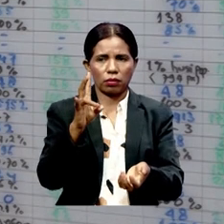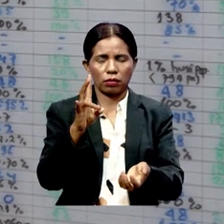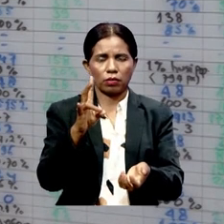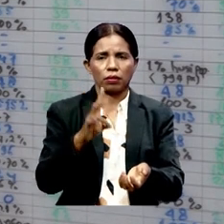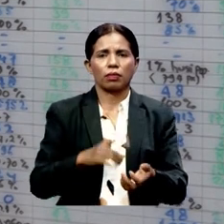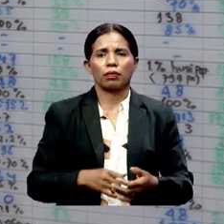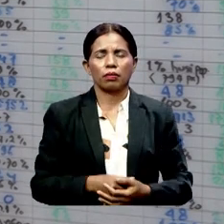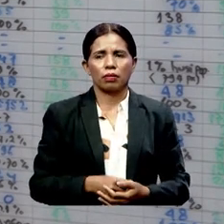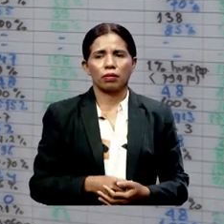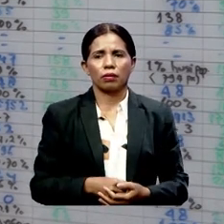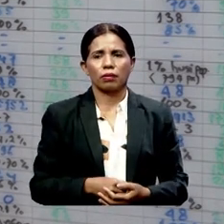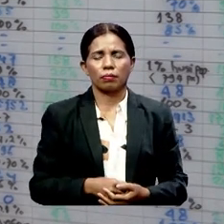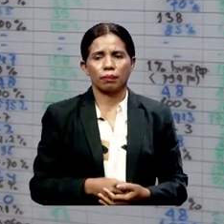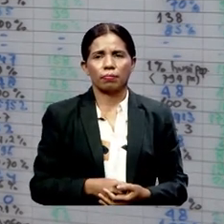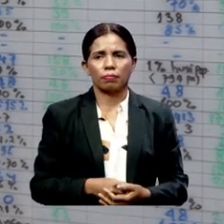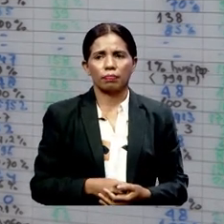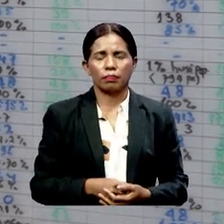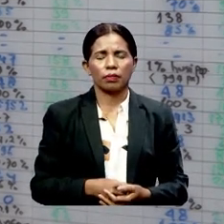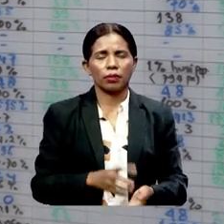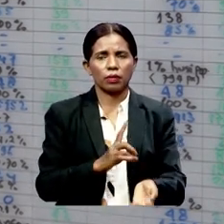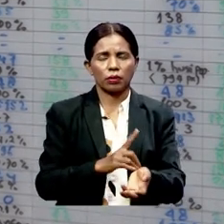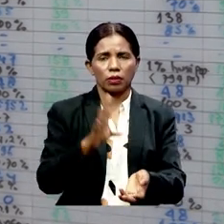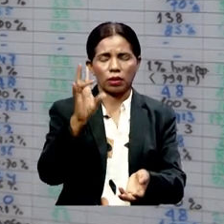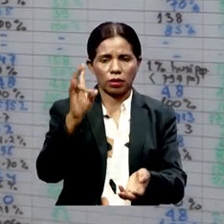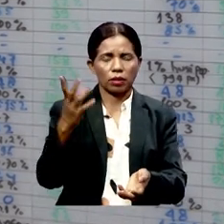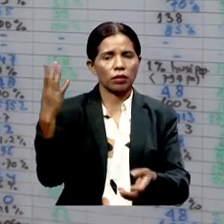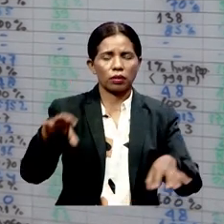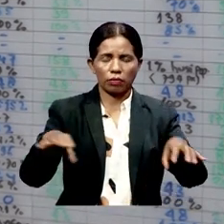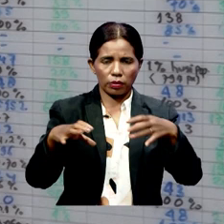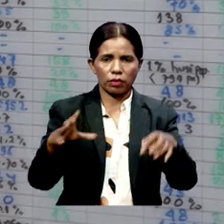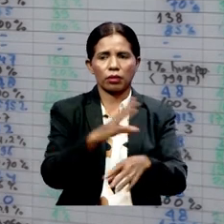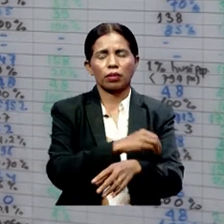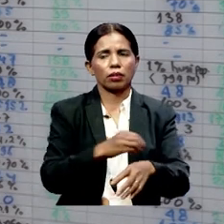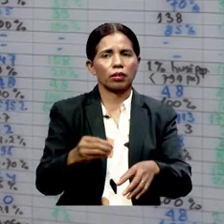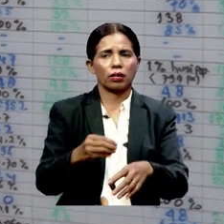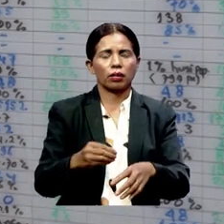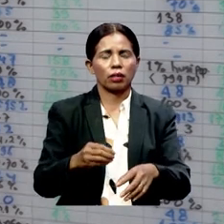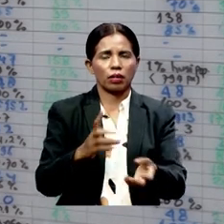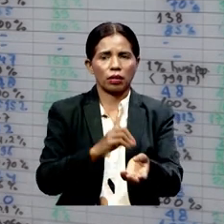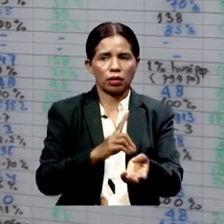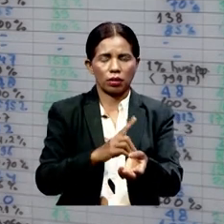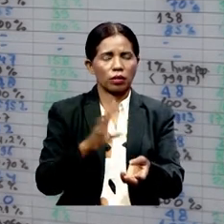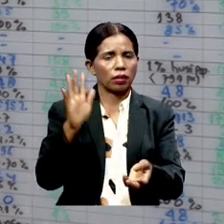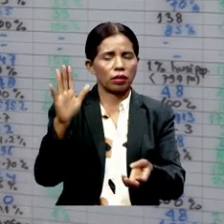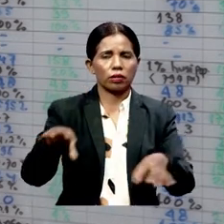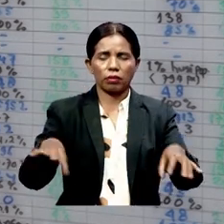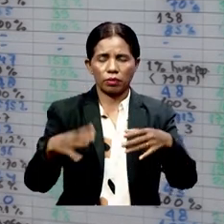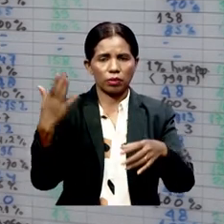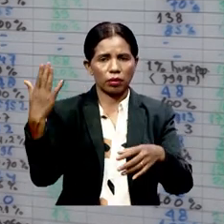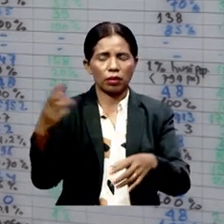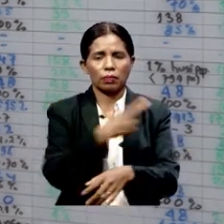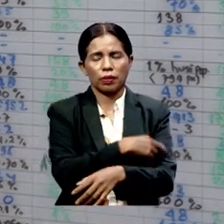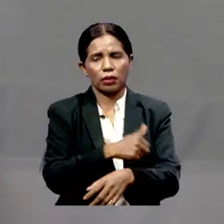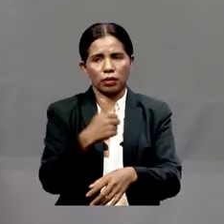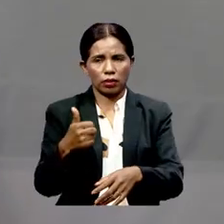nai hitu e nai ha ti apu saudi mas pos sirselo sero kata he di nai ha nai tuli ha